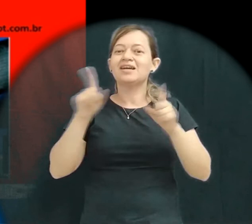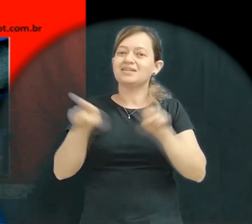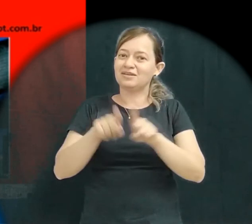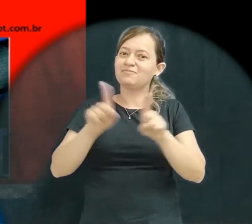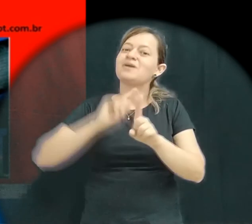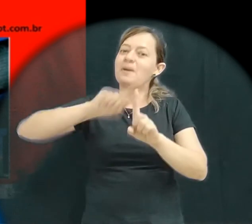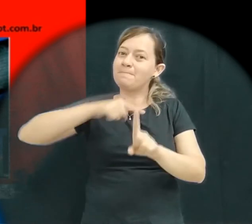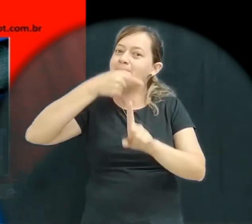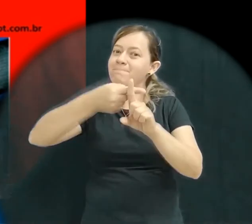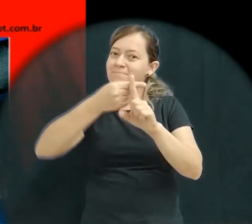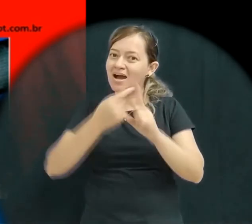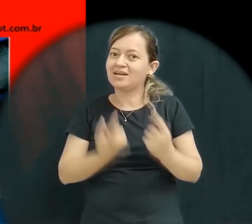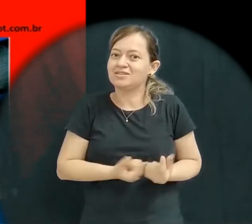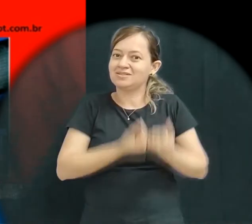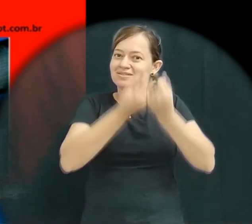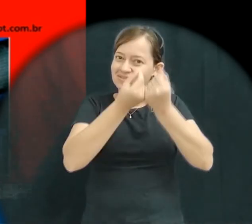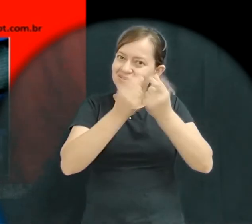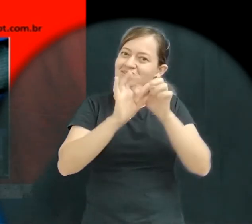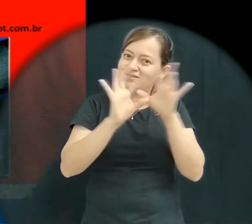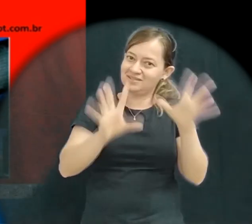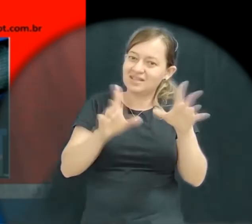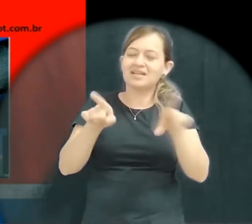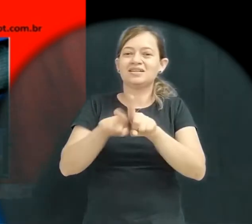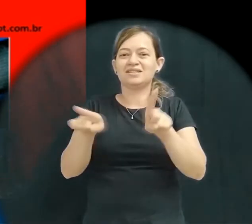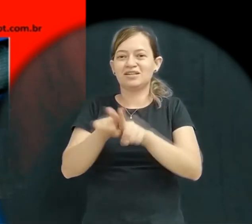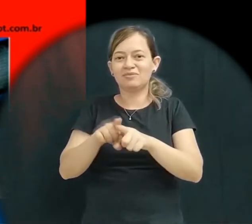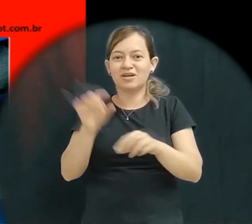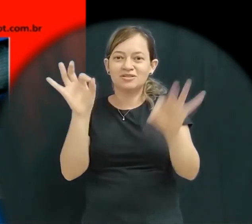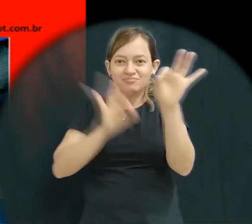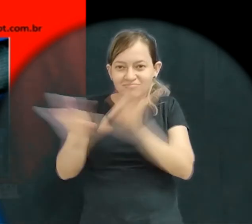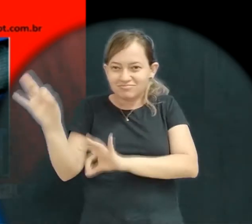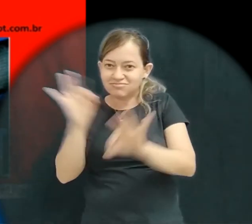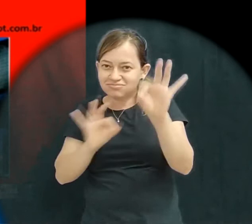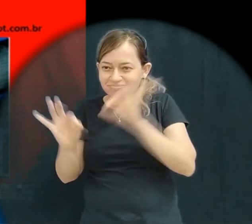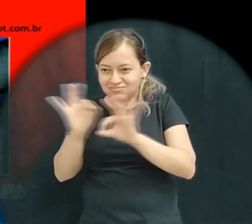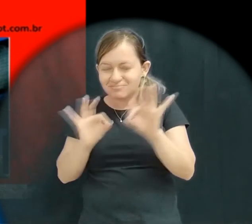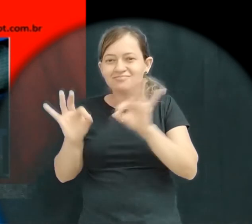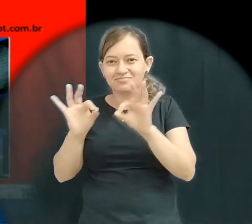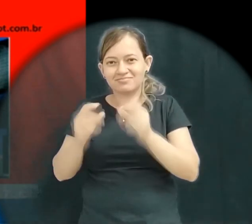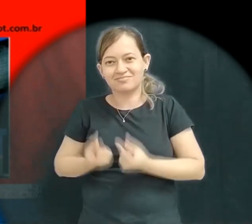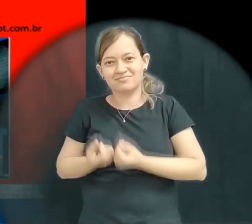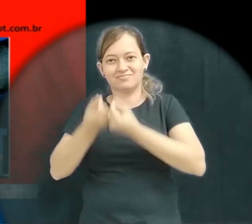e com liberdade econômica. E a perestroika foi justamente essa reestruturação econômica